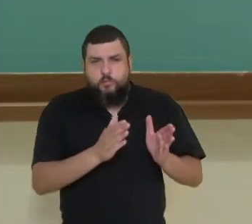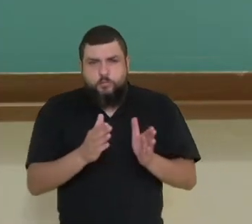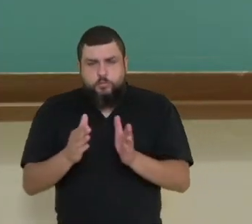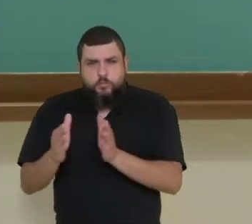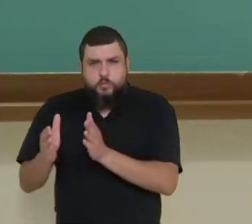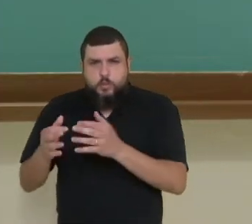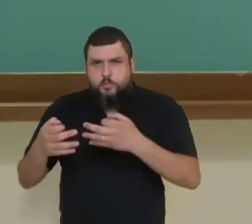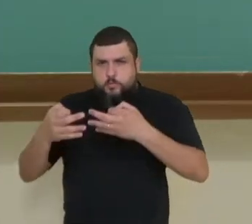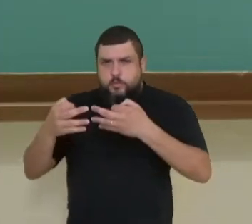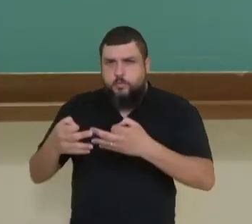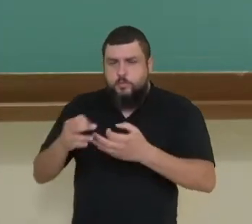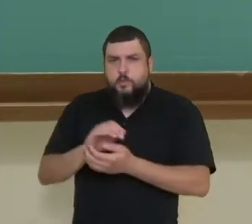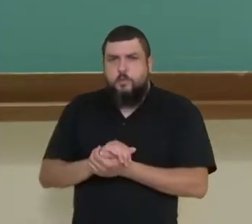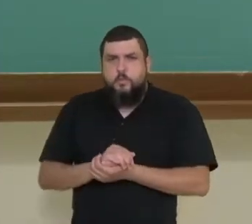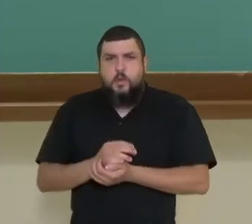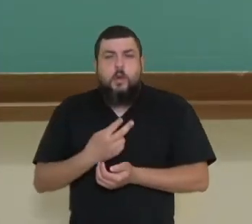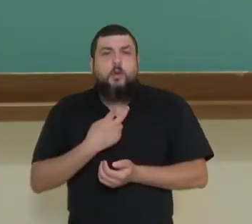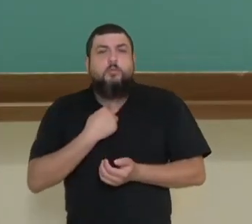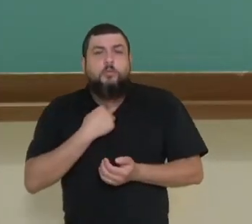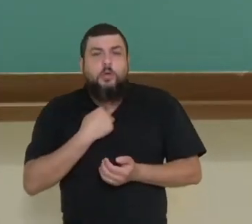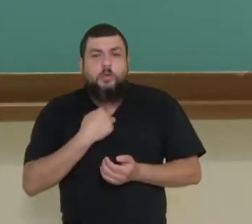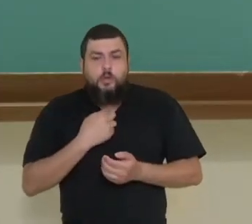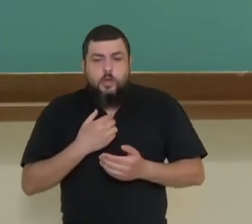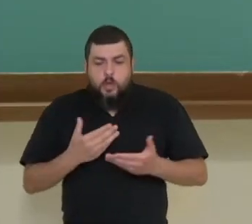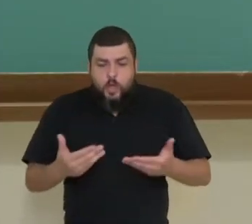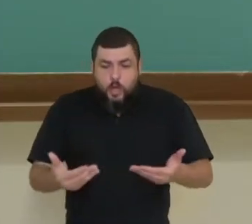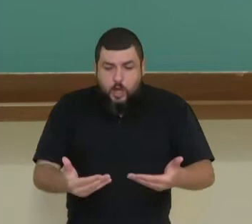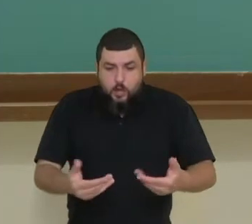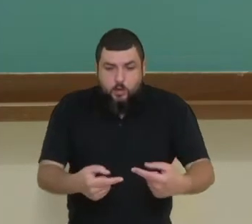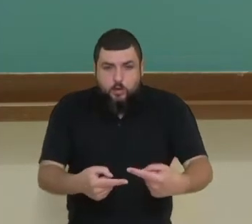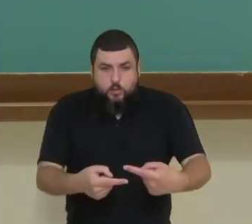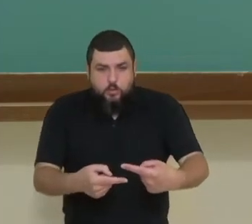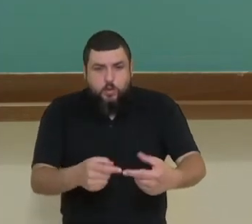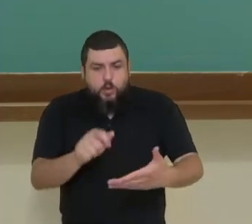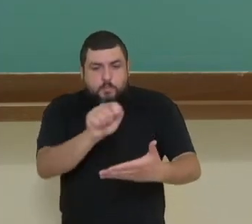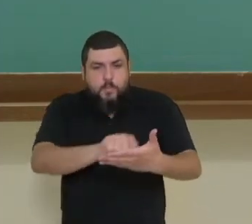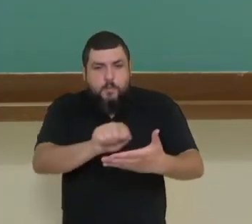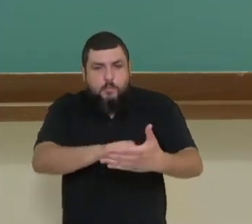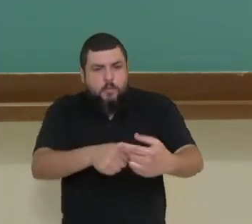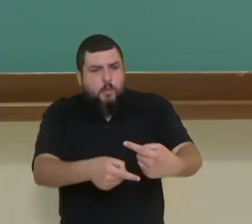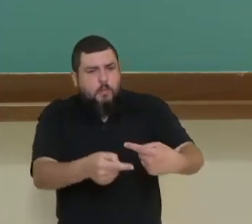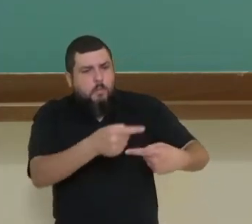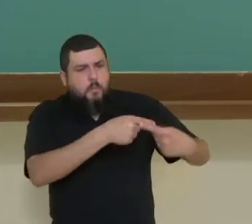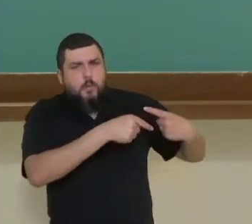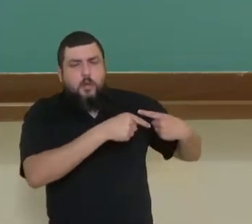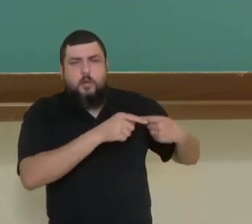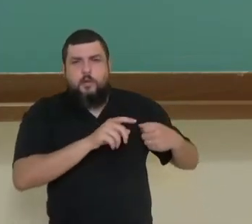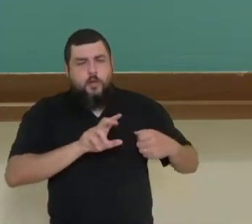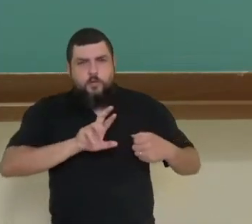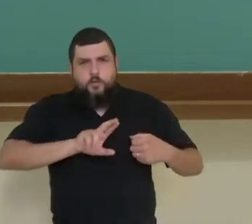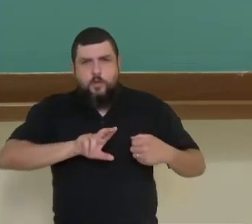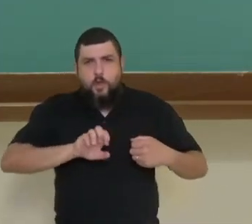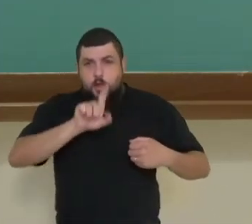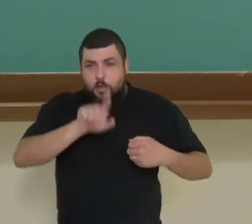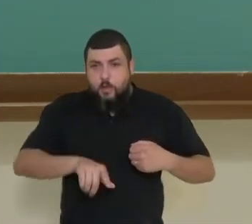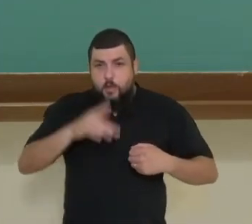começar do atual momento para o início da carreira, Sempre começa do nascimento da